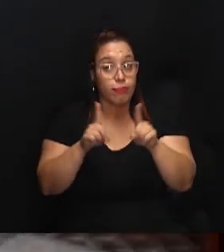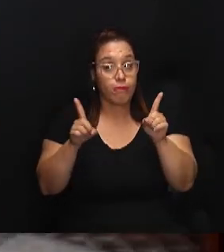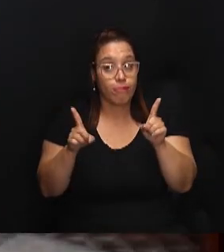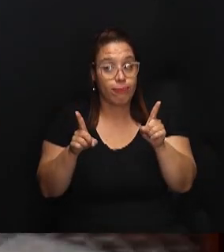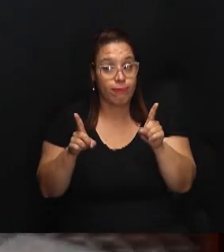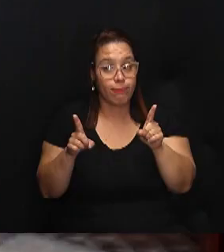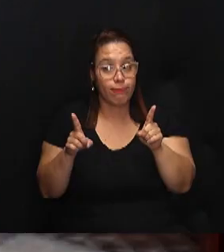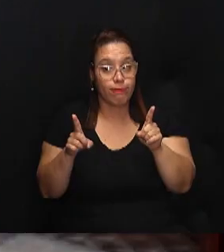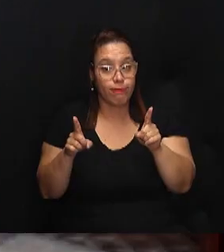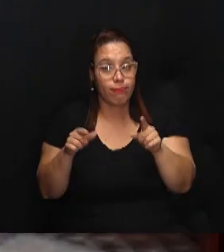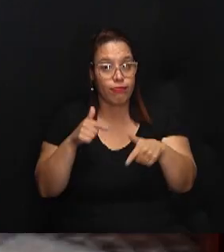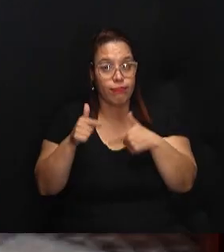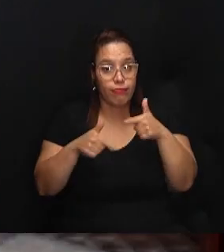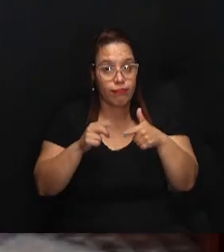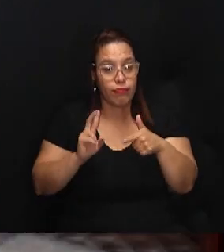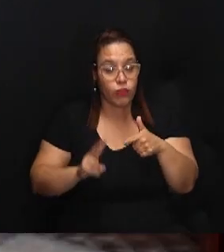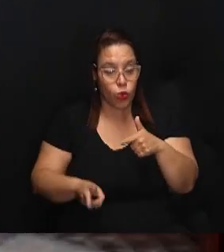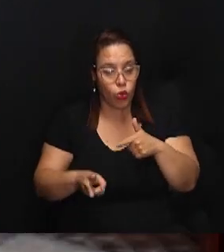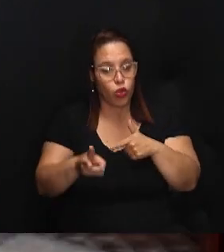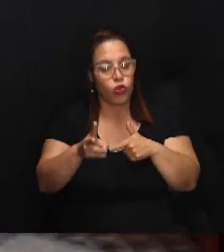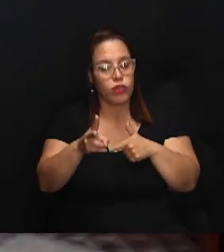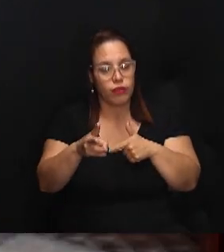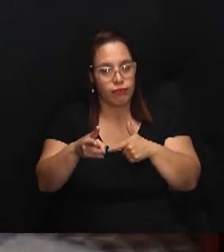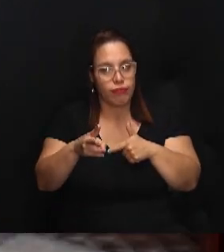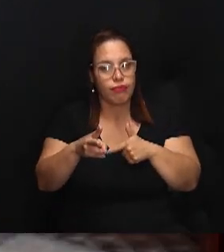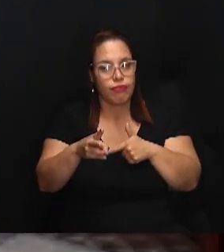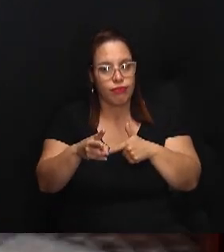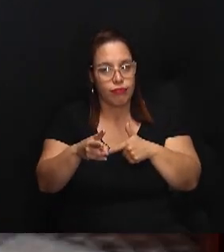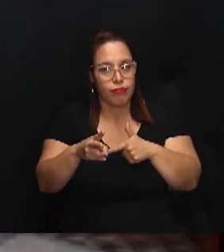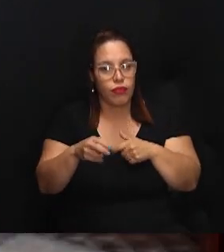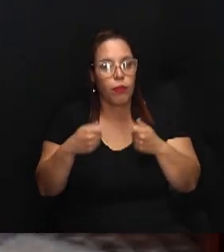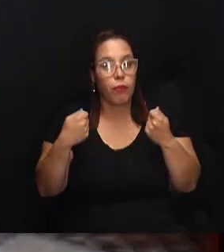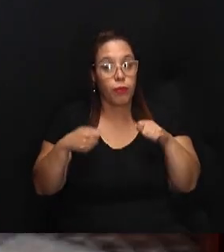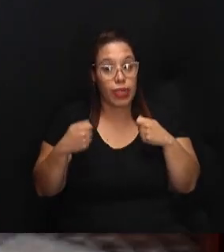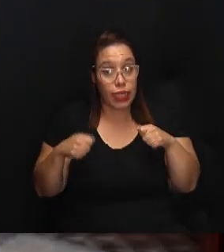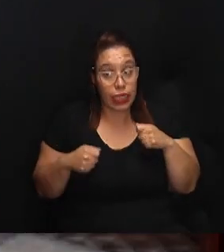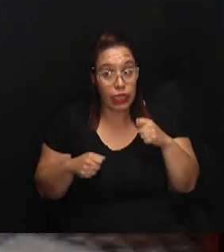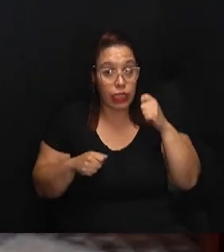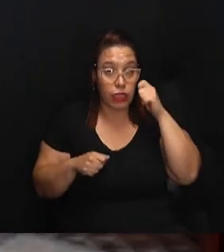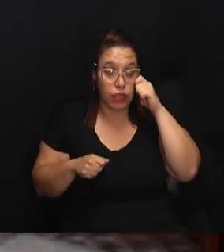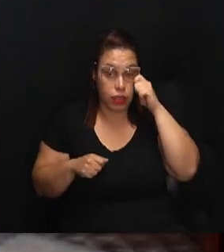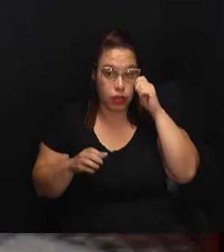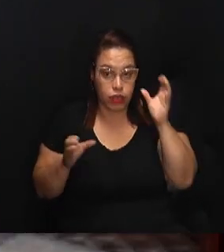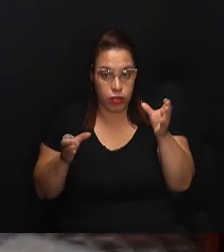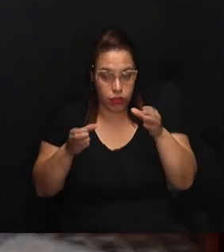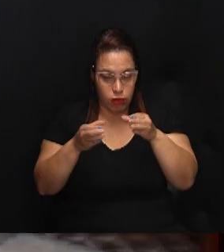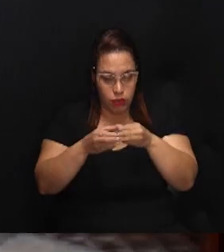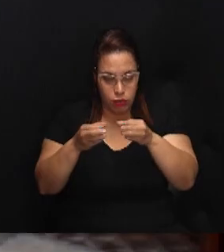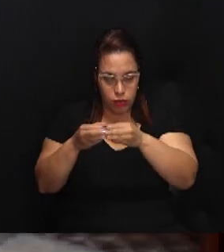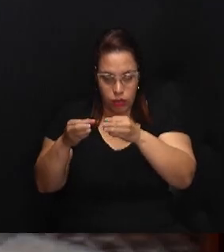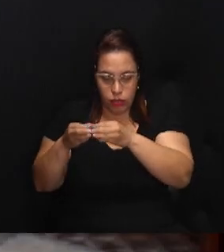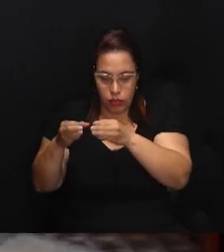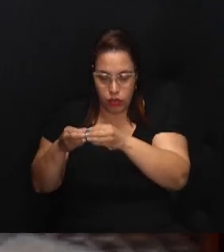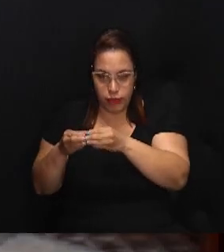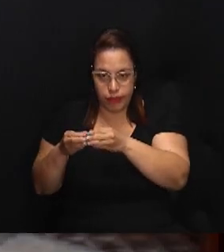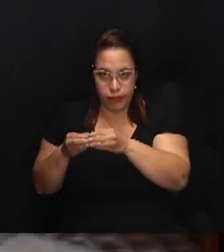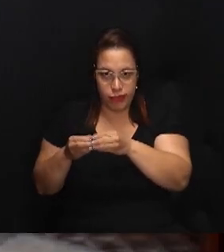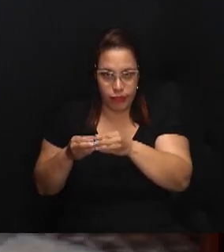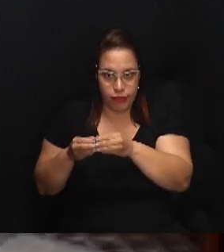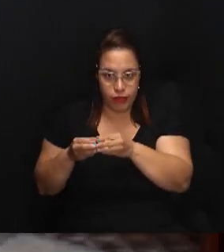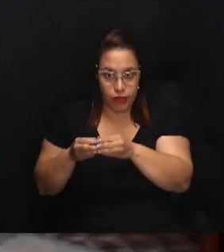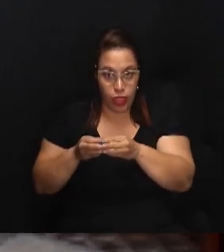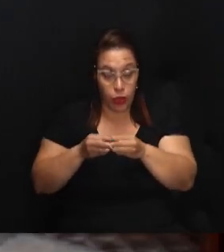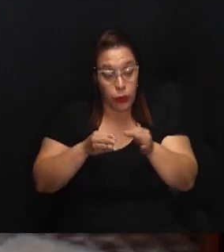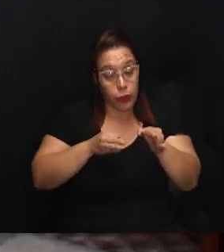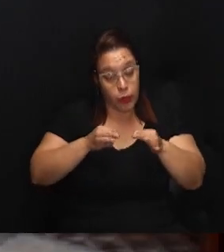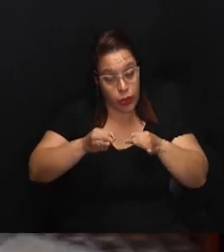fase final, mas o nosso trabalho ainda não. Então a gente ainda precisa reunir isso tudo